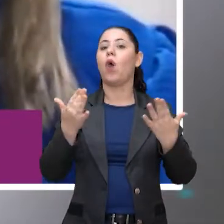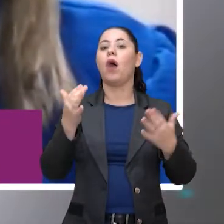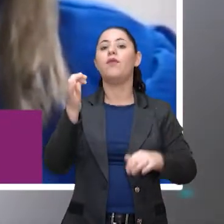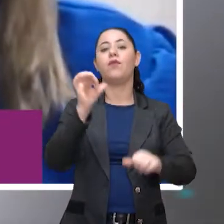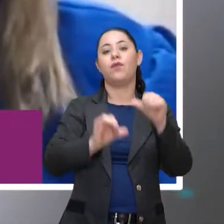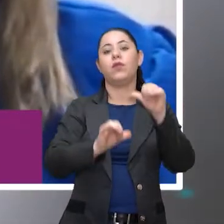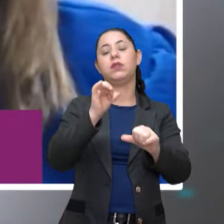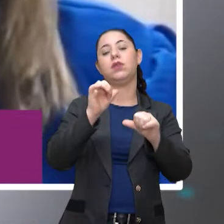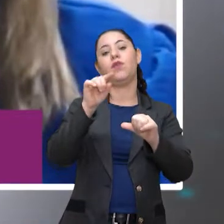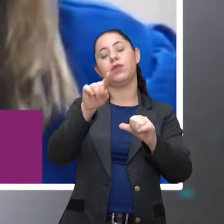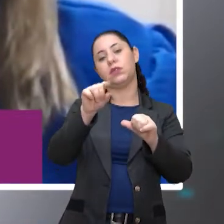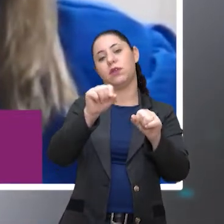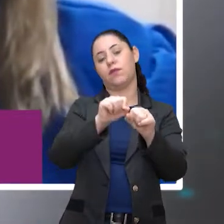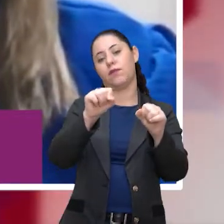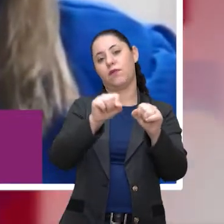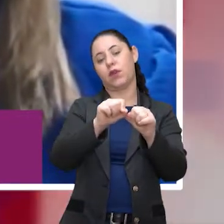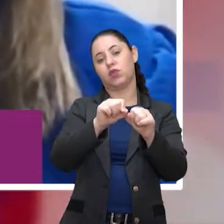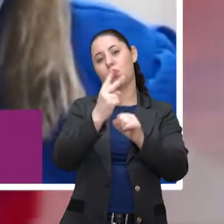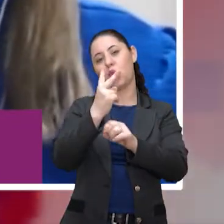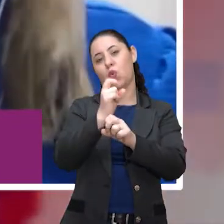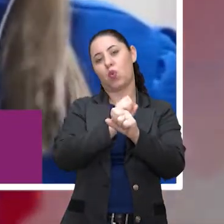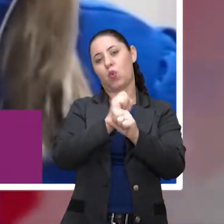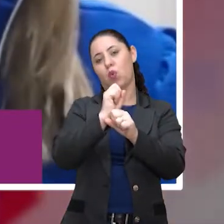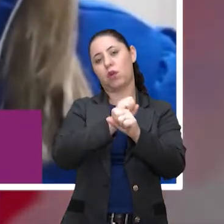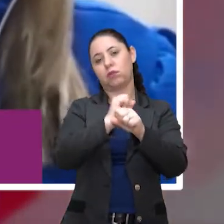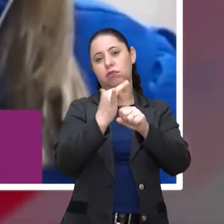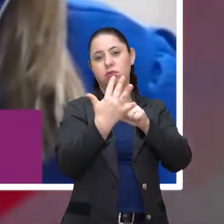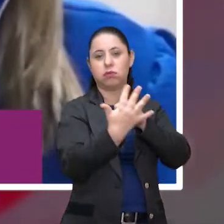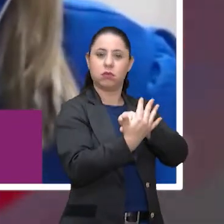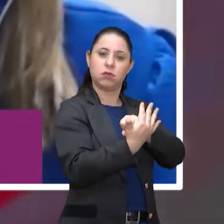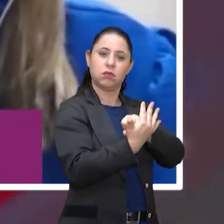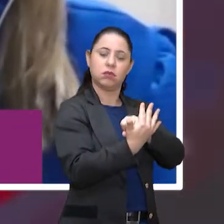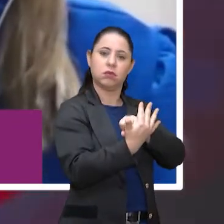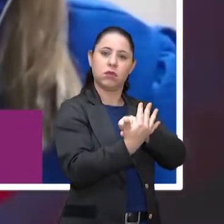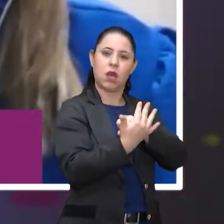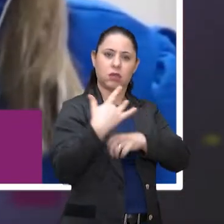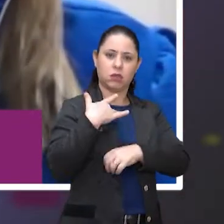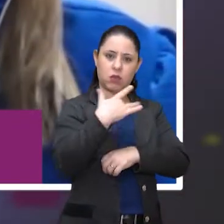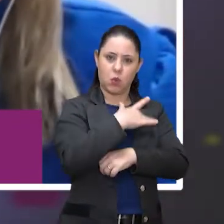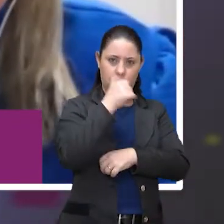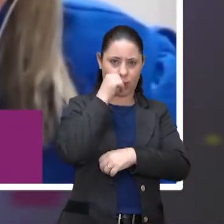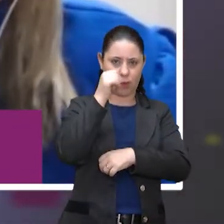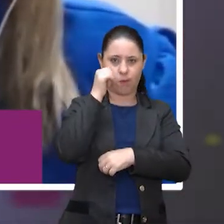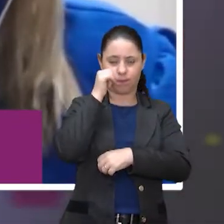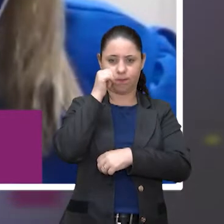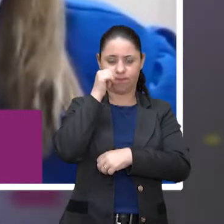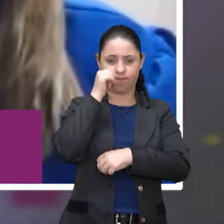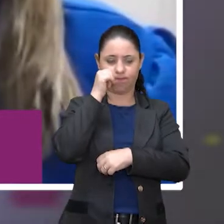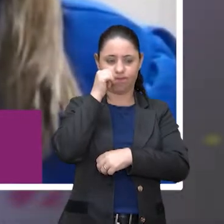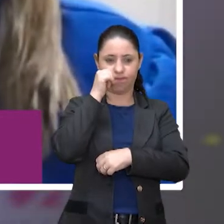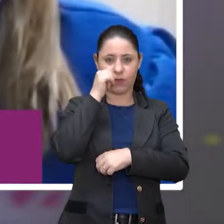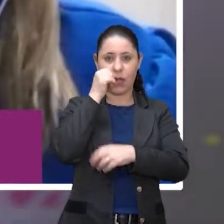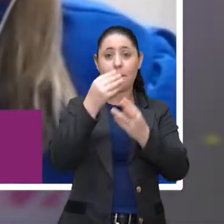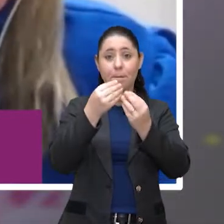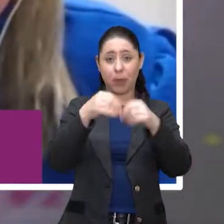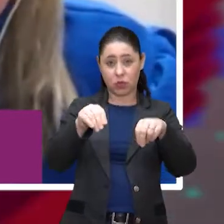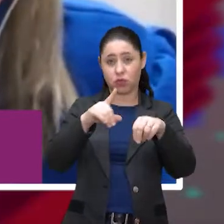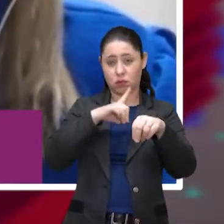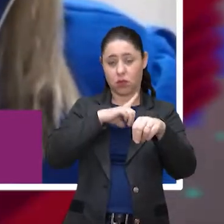avaliação a senhora faz desses 2 anos de pandemia? A saúde da mulher